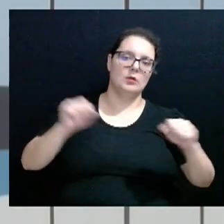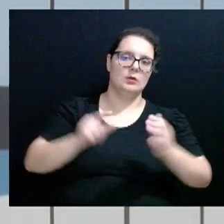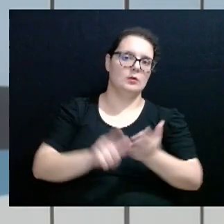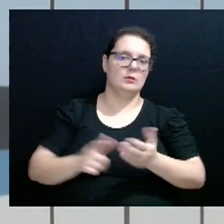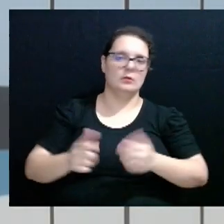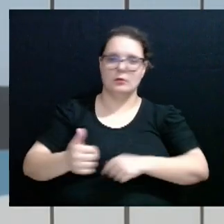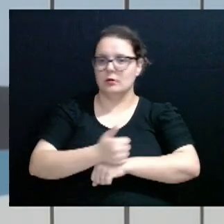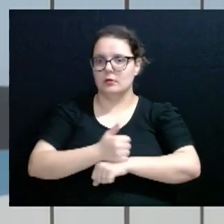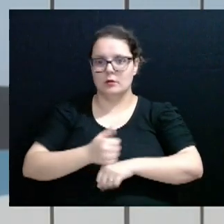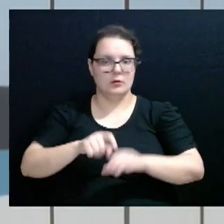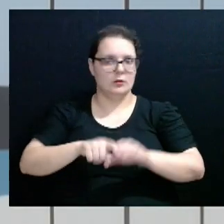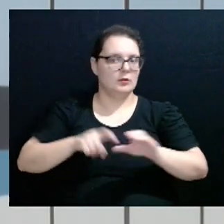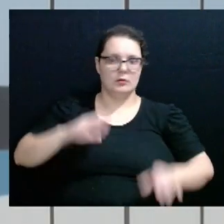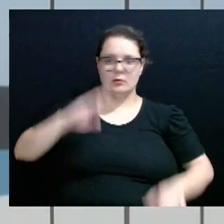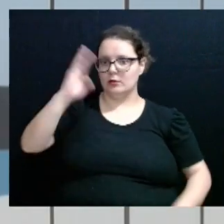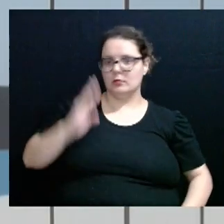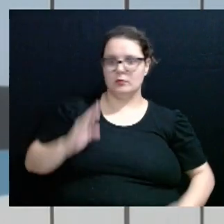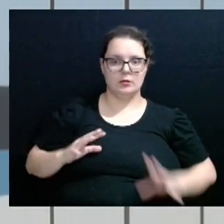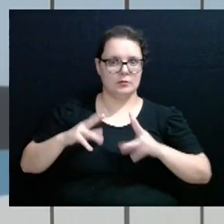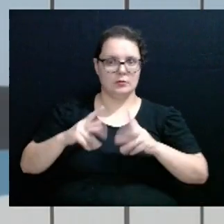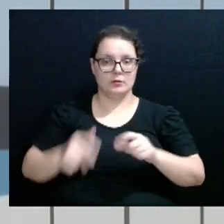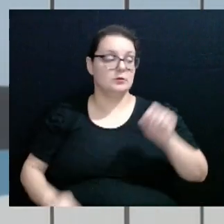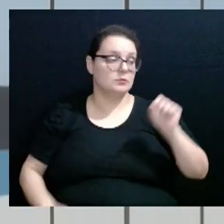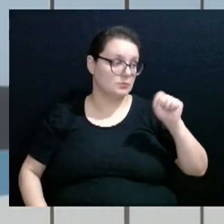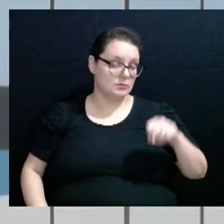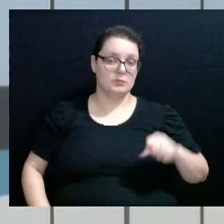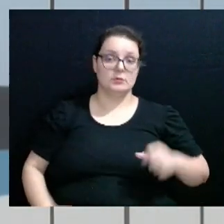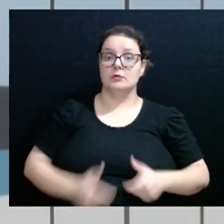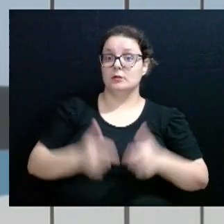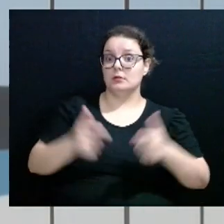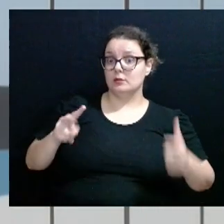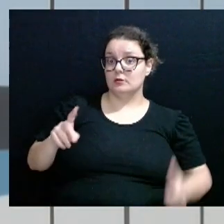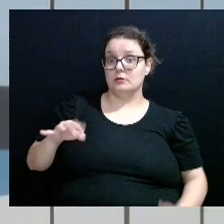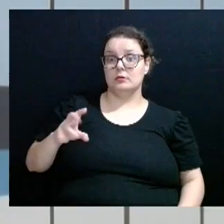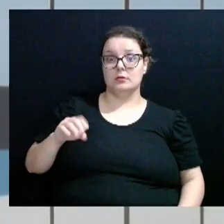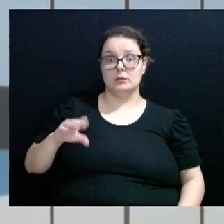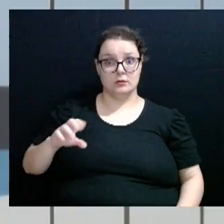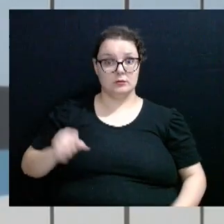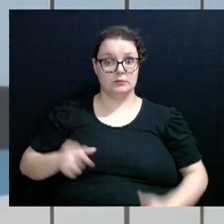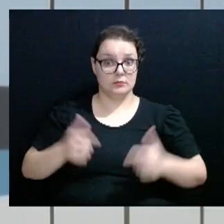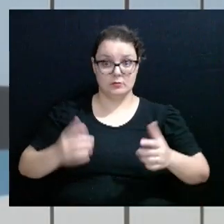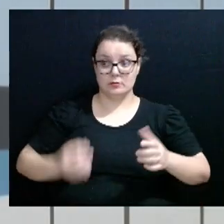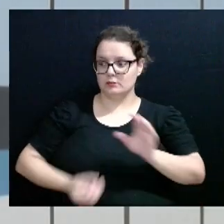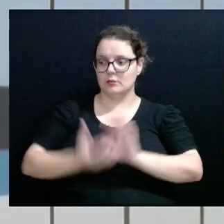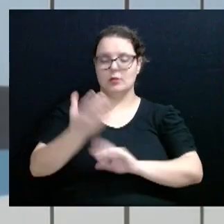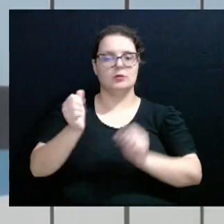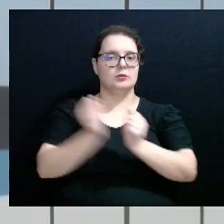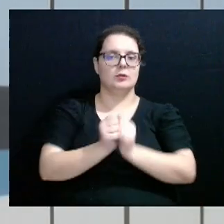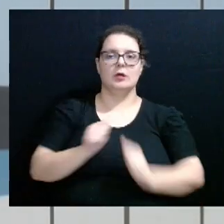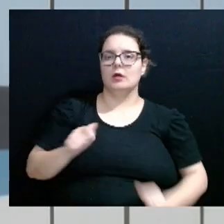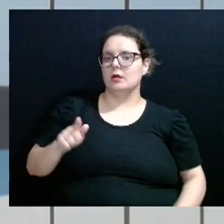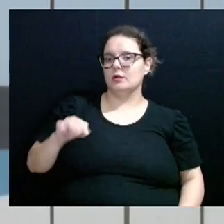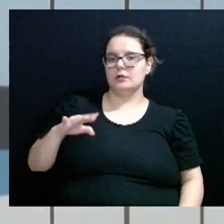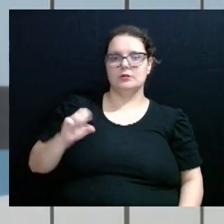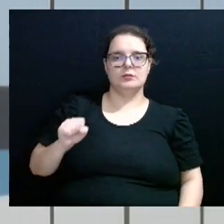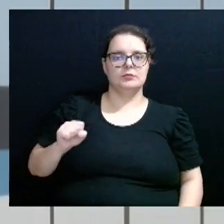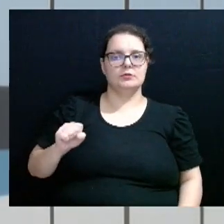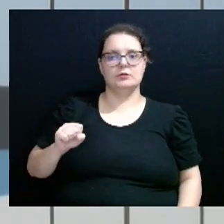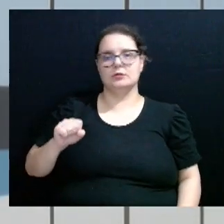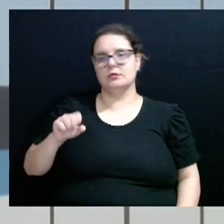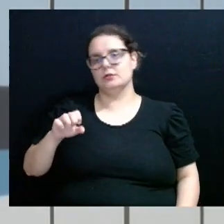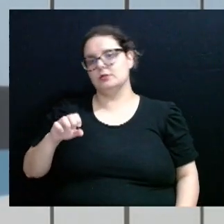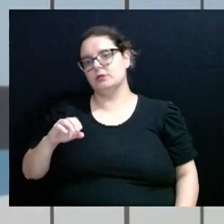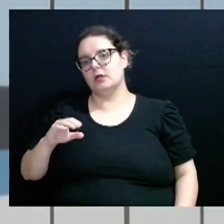no Brasil inteiro, teve grandes veículos nascendo junto, Agência Pública, The Intercept, e acho que a Alma